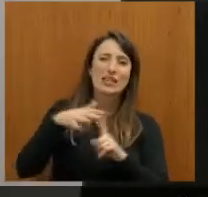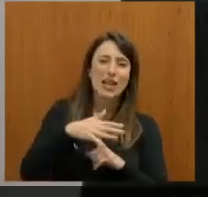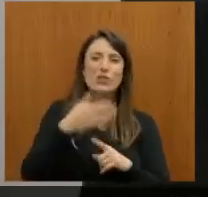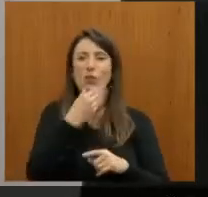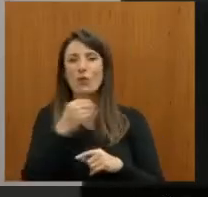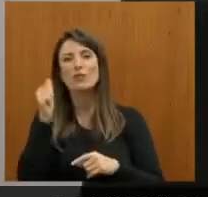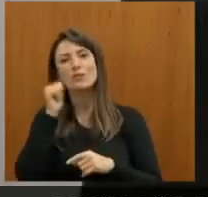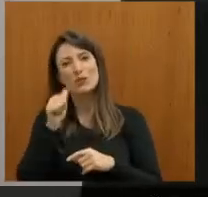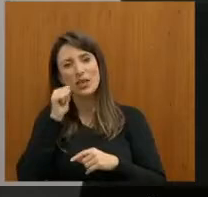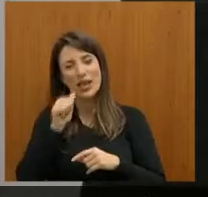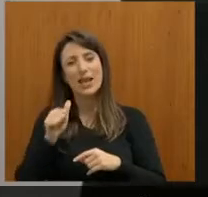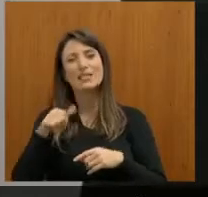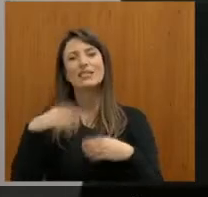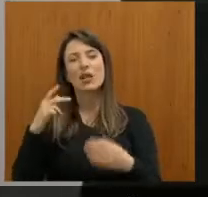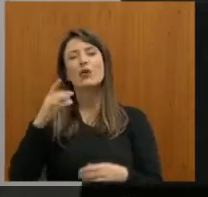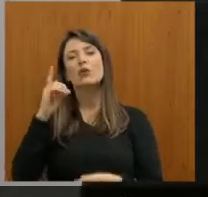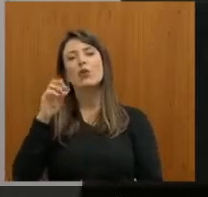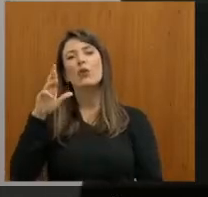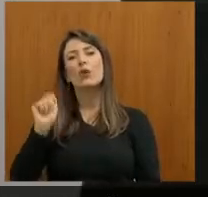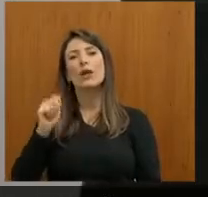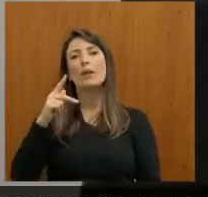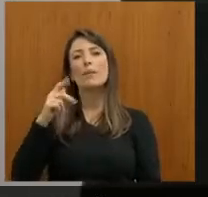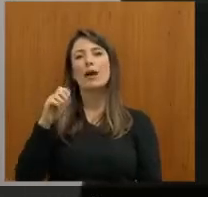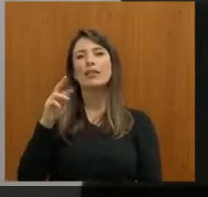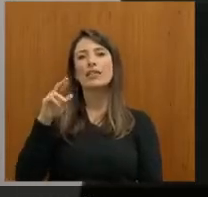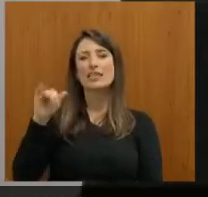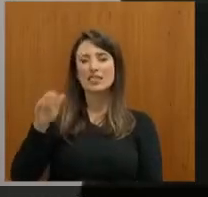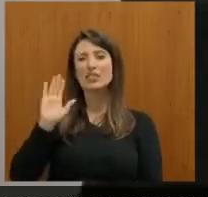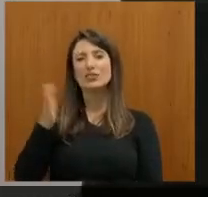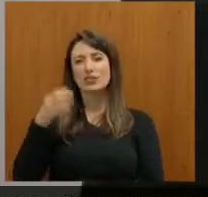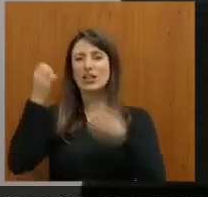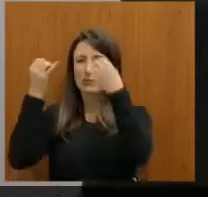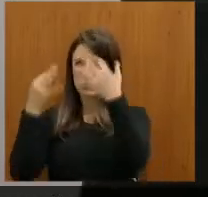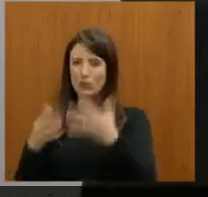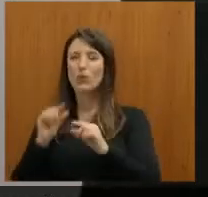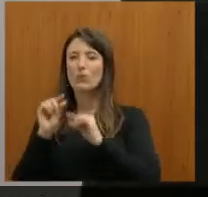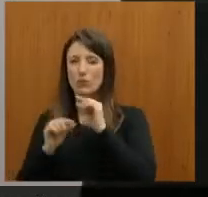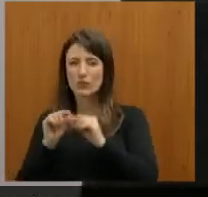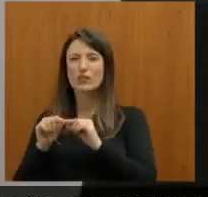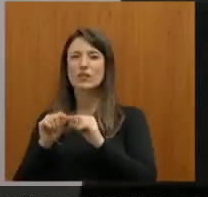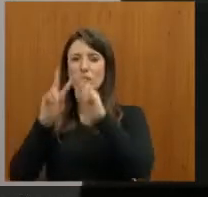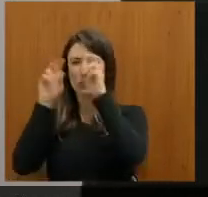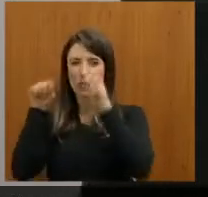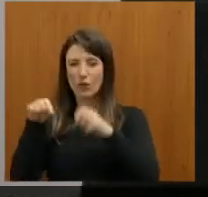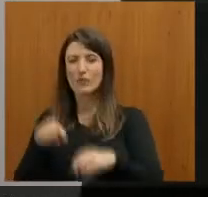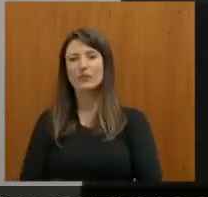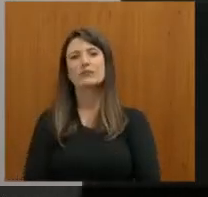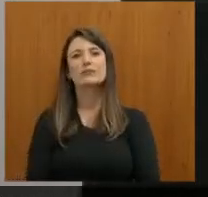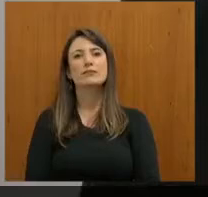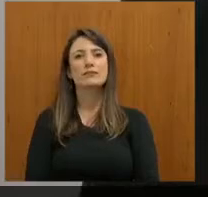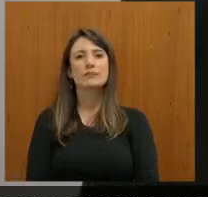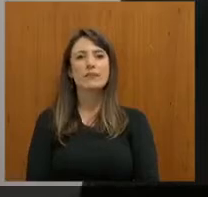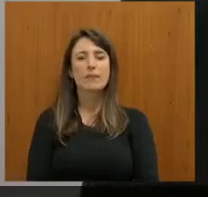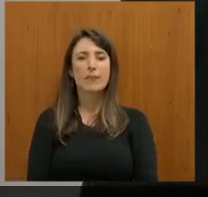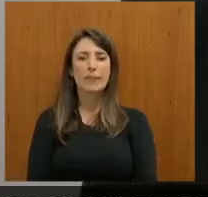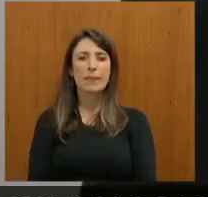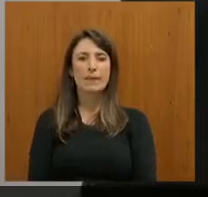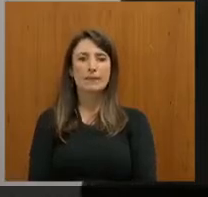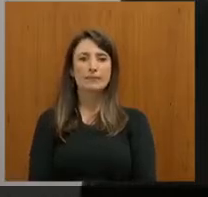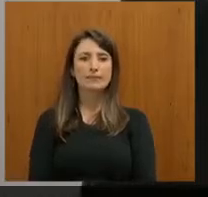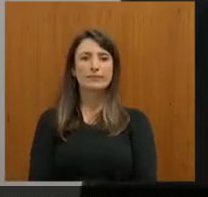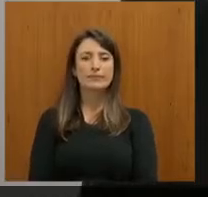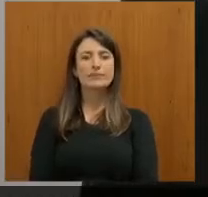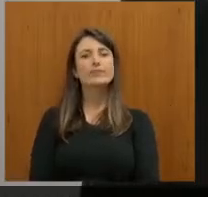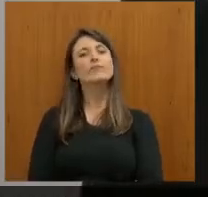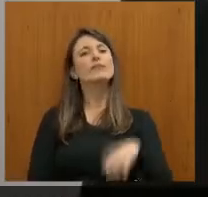Patrícia focou um pouco nessa nesse nessa vertente a doutora